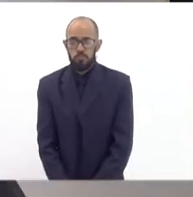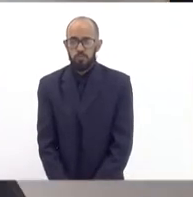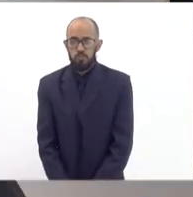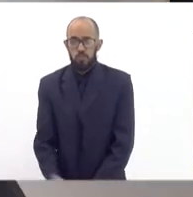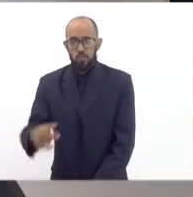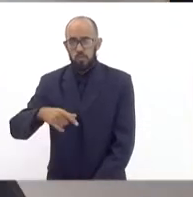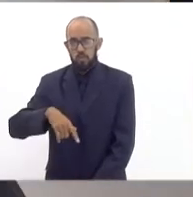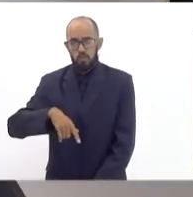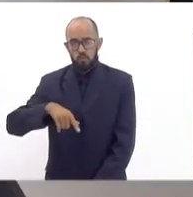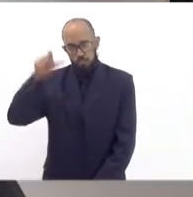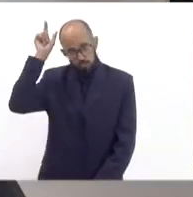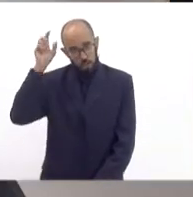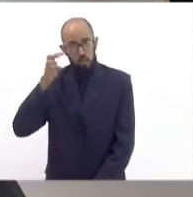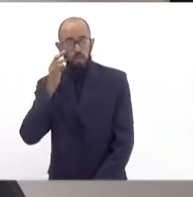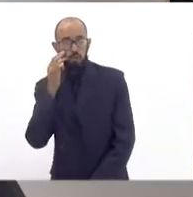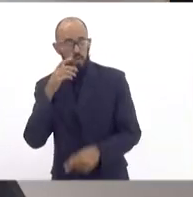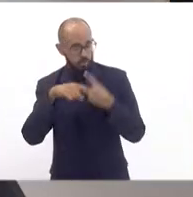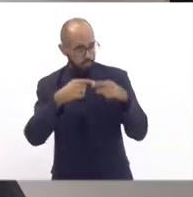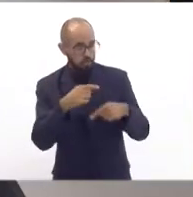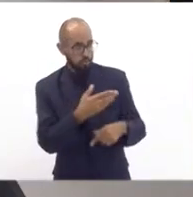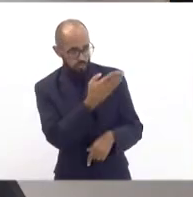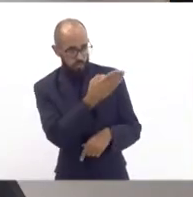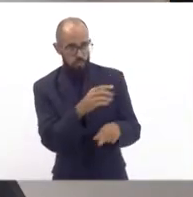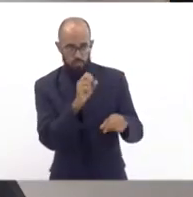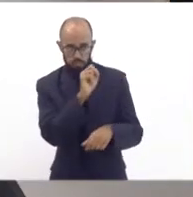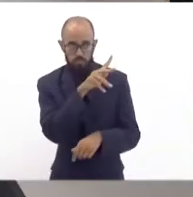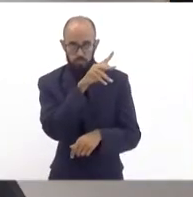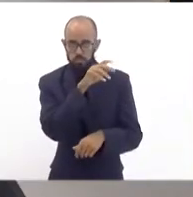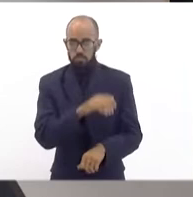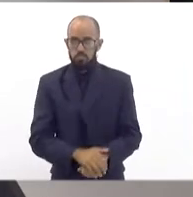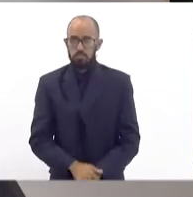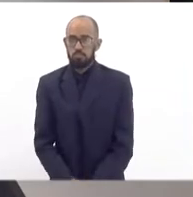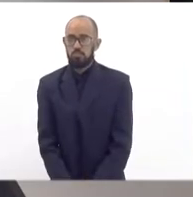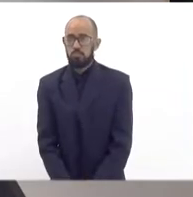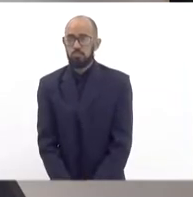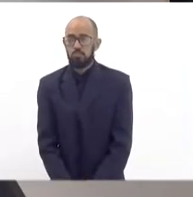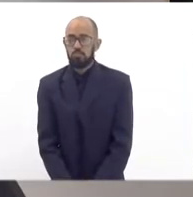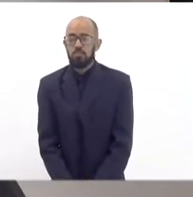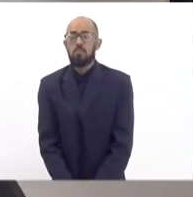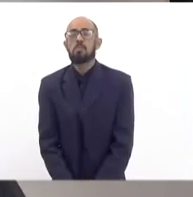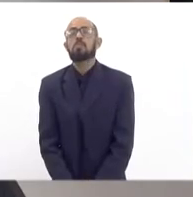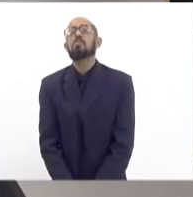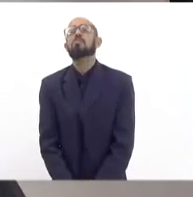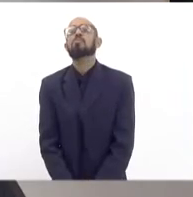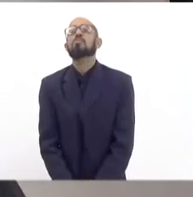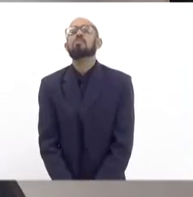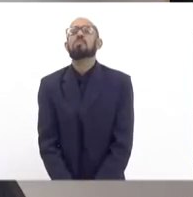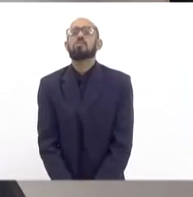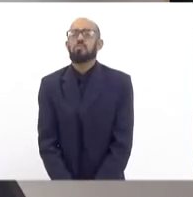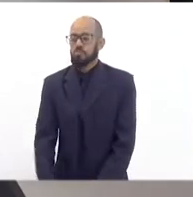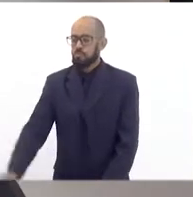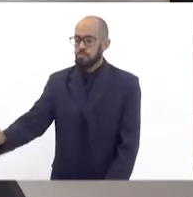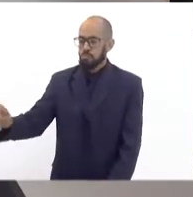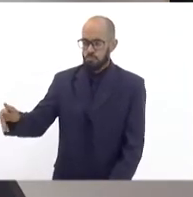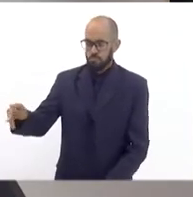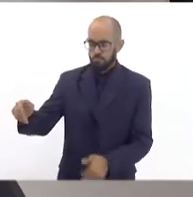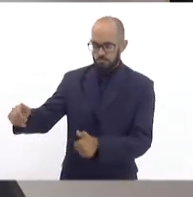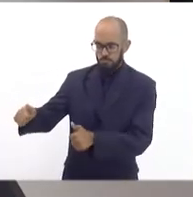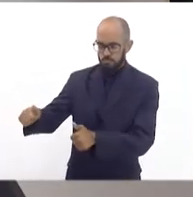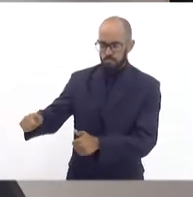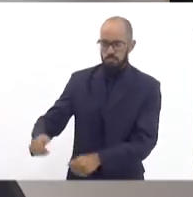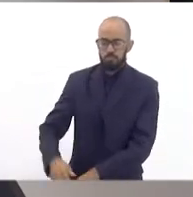eu dou a palavra, ok? Já estamos com o segundo tema, Getransp. Alô? Ok. Obrigado, sim.